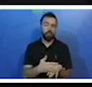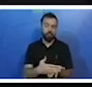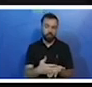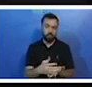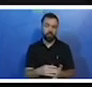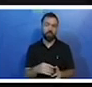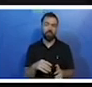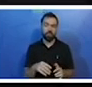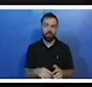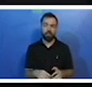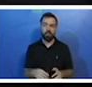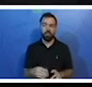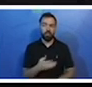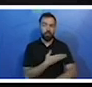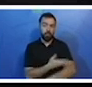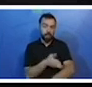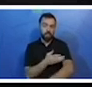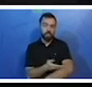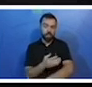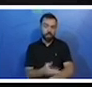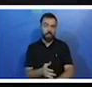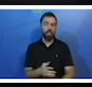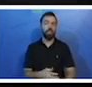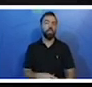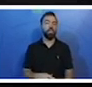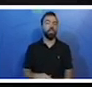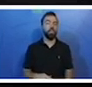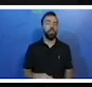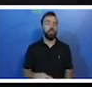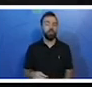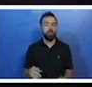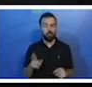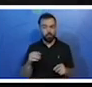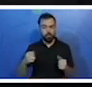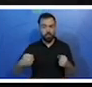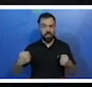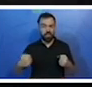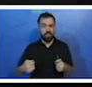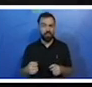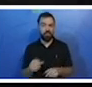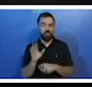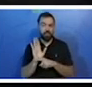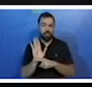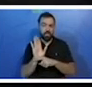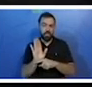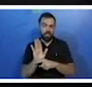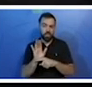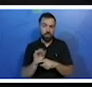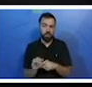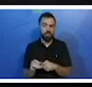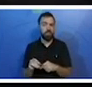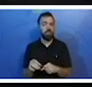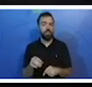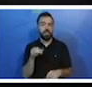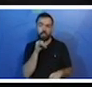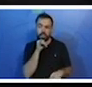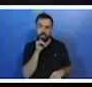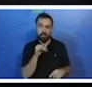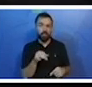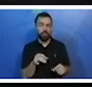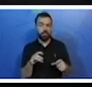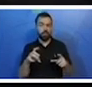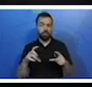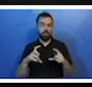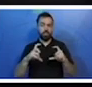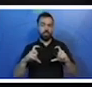andar de bicicleta com alguns auxílios. Vocês já viram já aquelas rodinhas que são colocadas ao lado da bicicleta? Aquilo é um auxílio para que ele desenvolva o